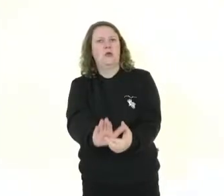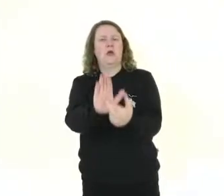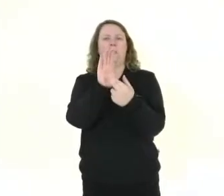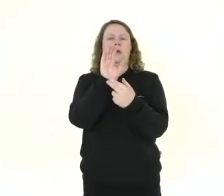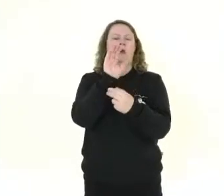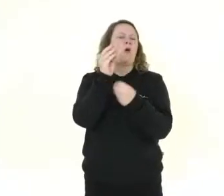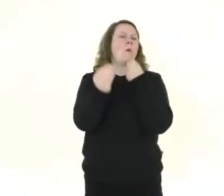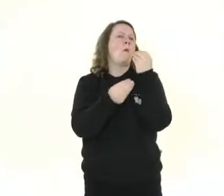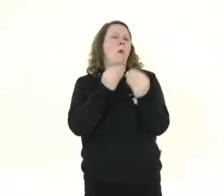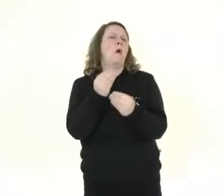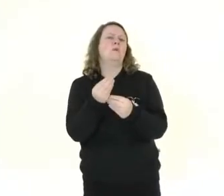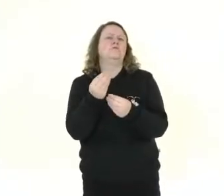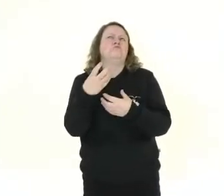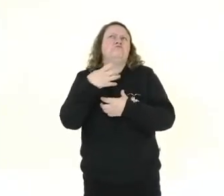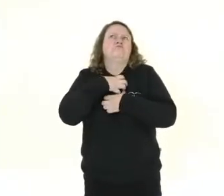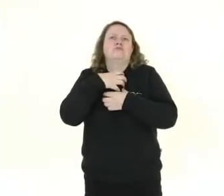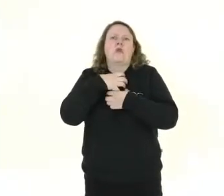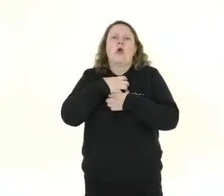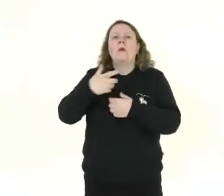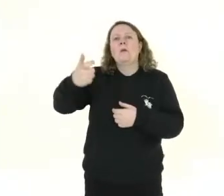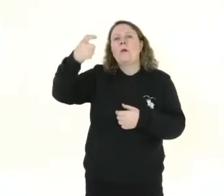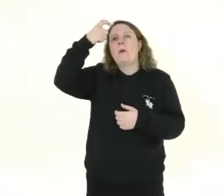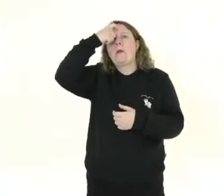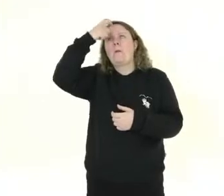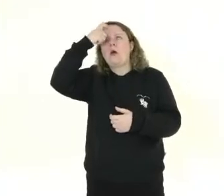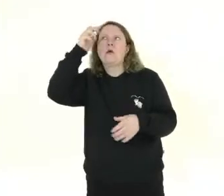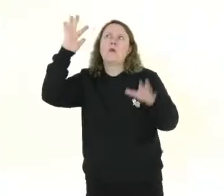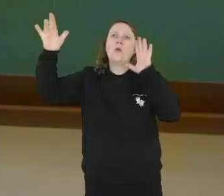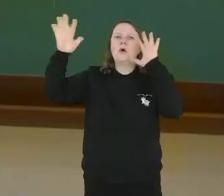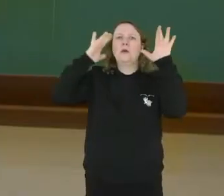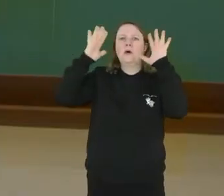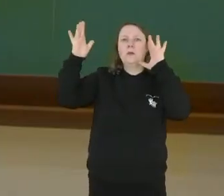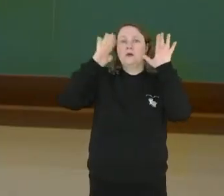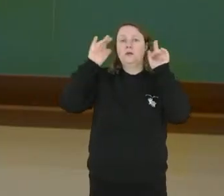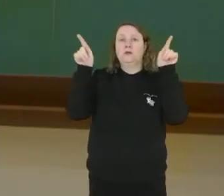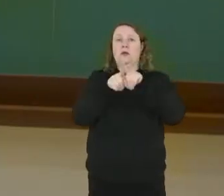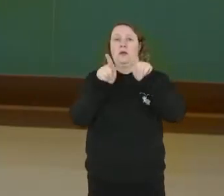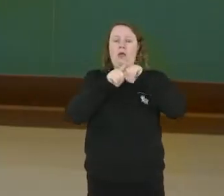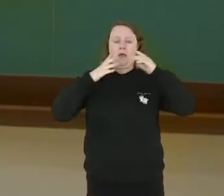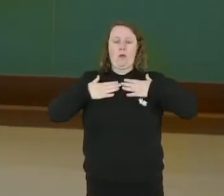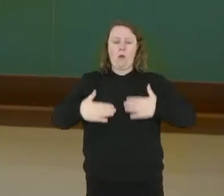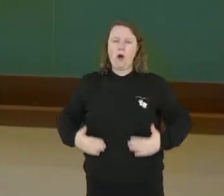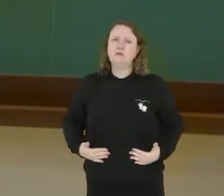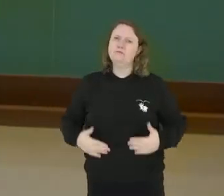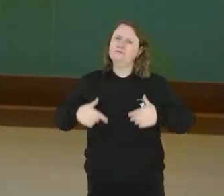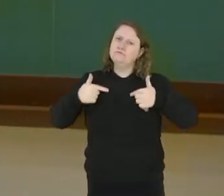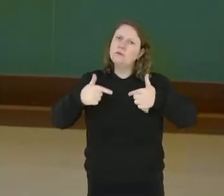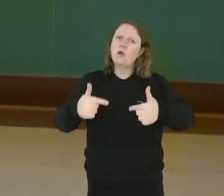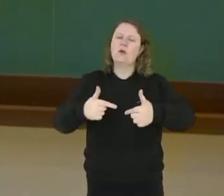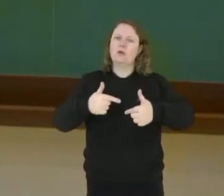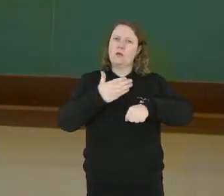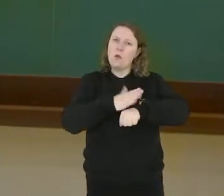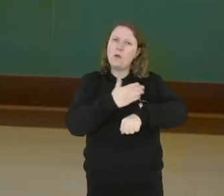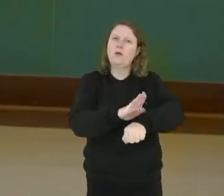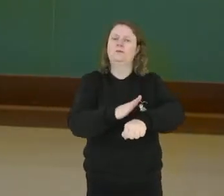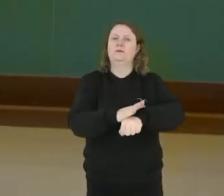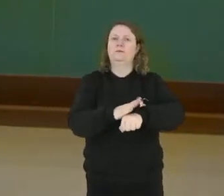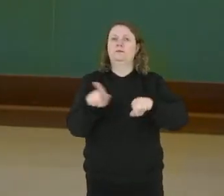através da produção mental, de suas fantasias ou pela ação corporal. Proporcionar o desenvolvimento